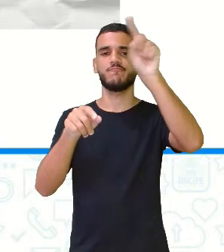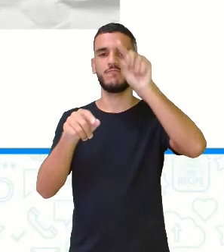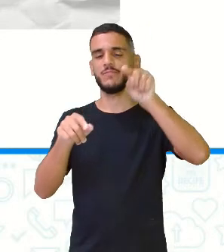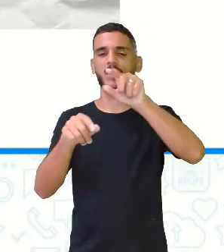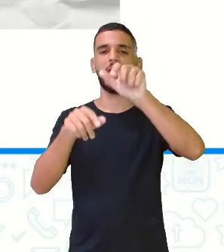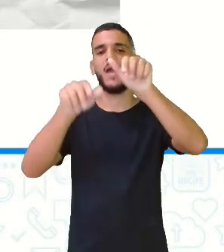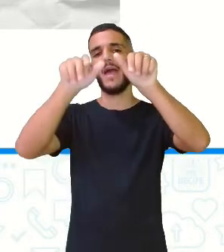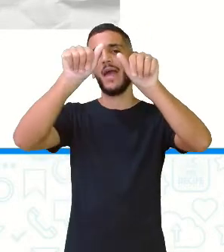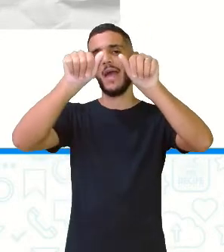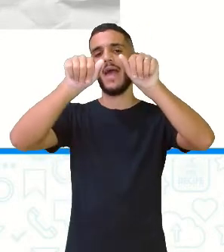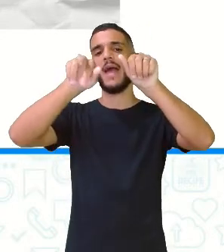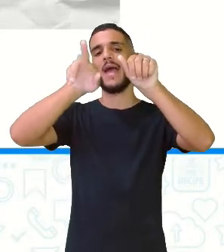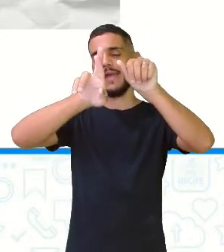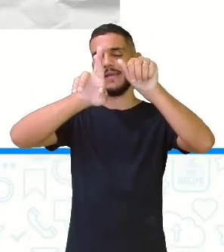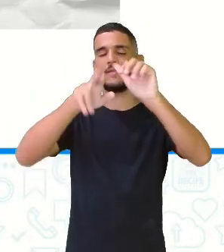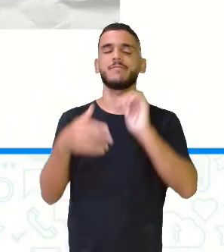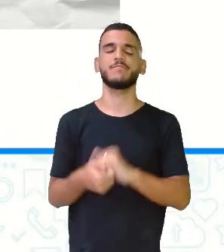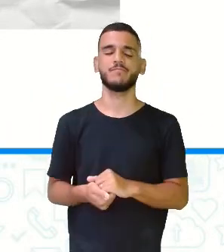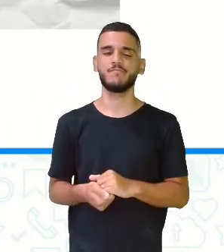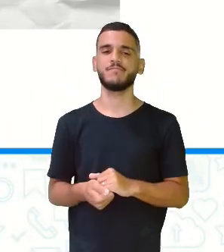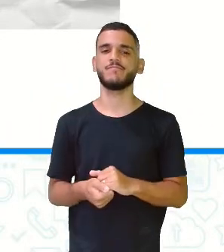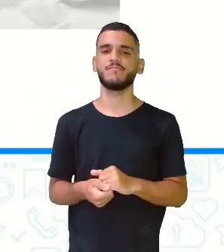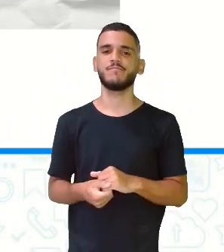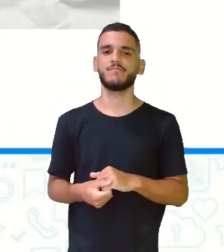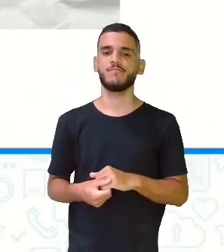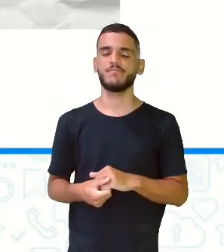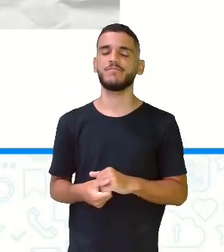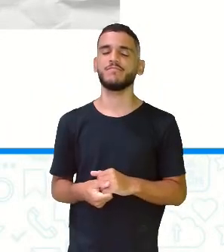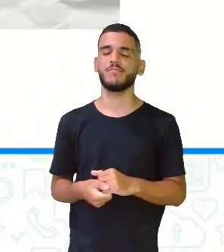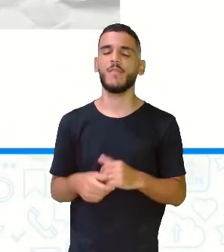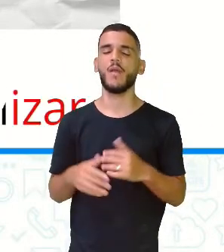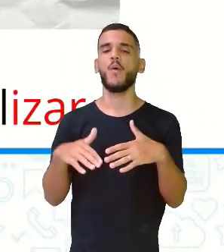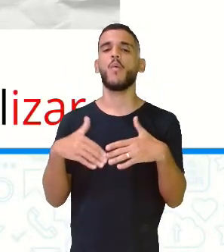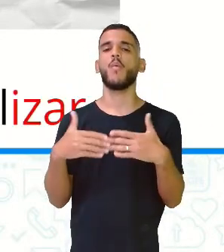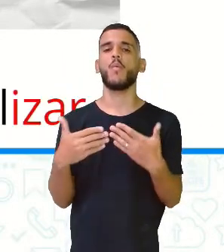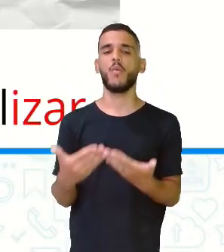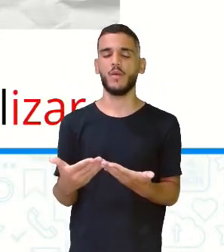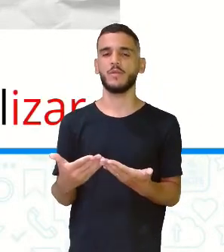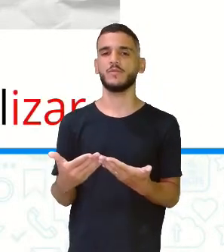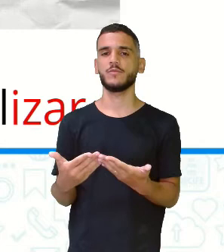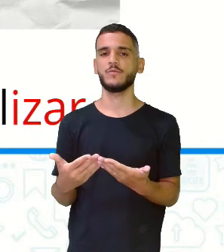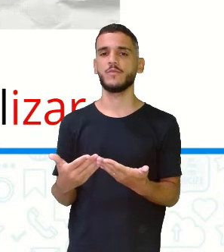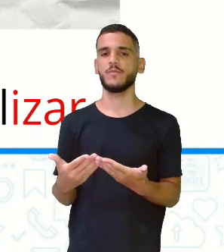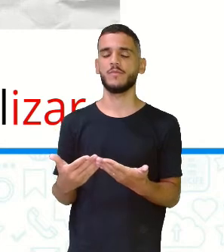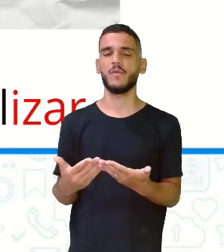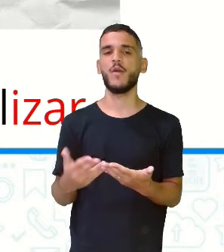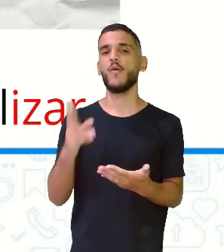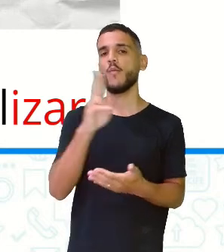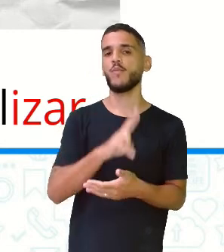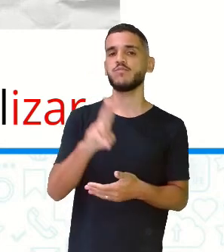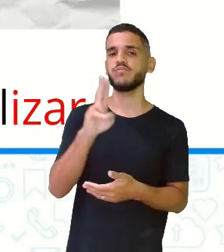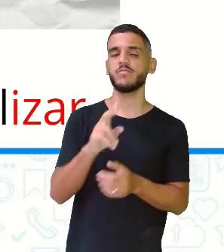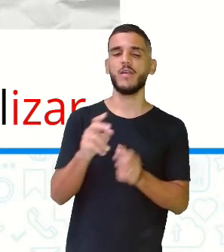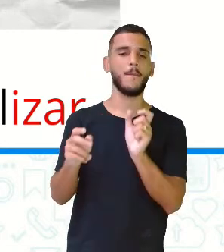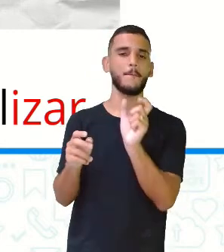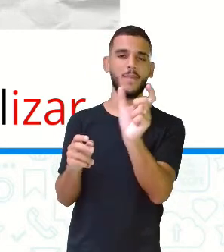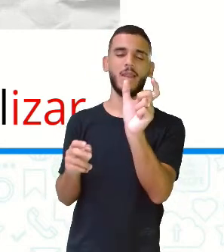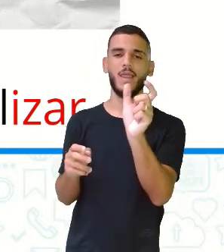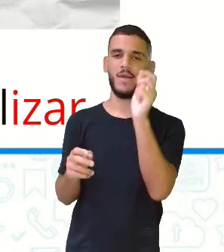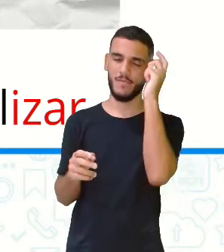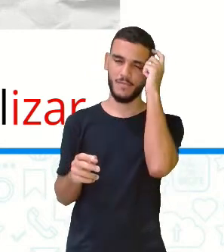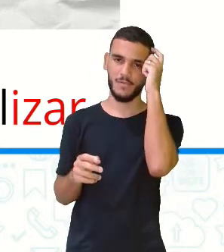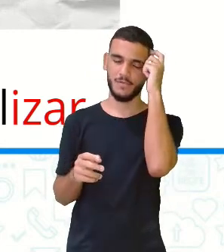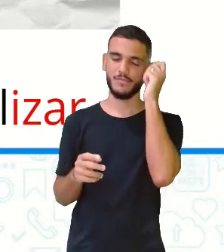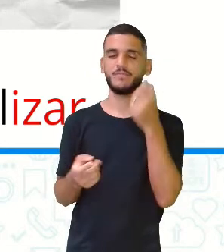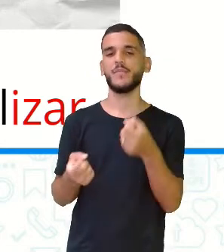S, não tem Z, ela termina com L. Quando eu vou formar a palavra hospitalizar, aí eu vou colocar